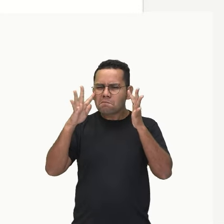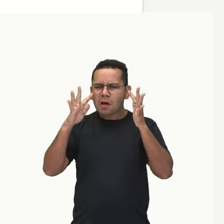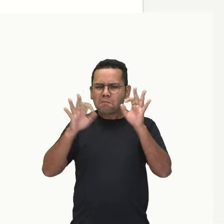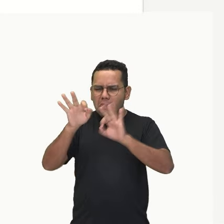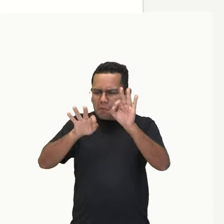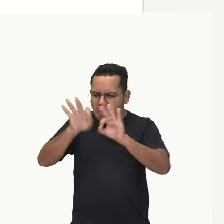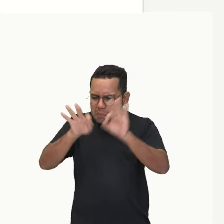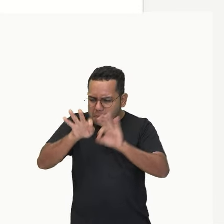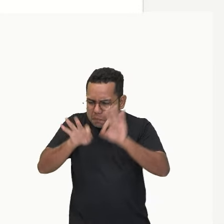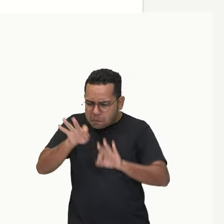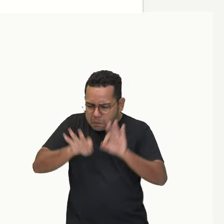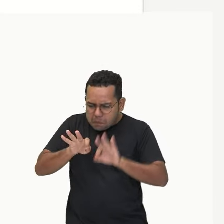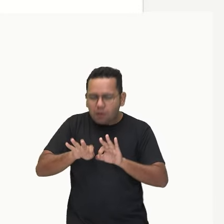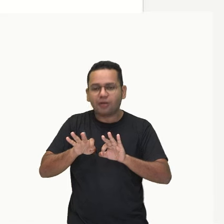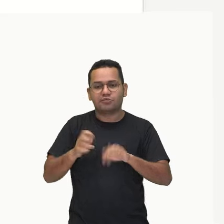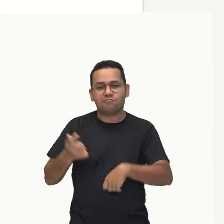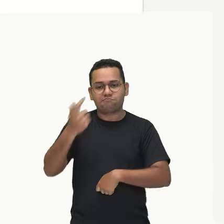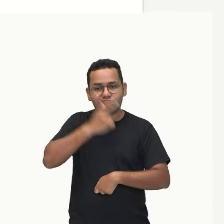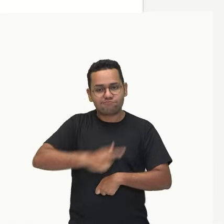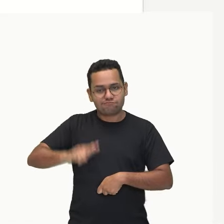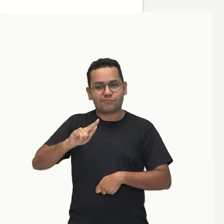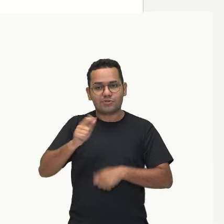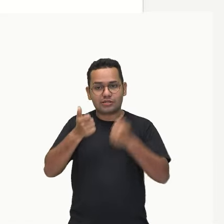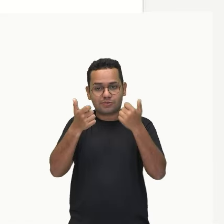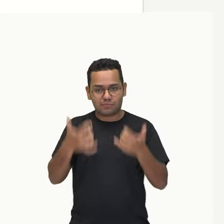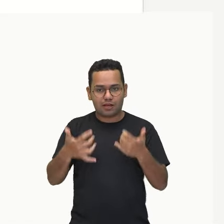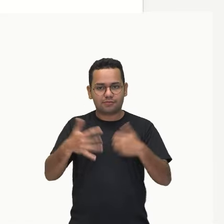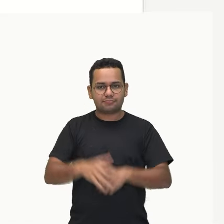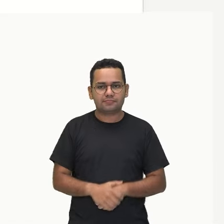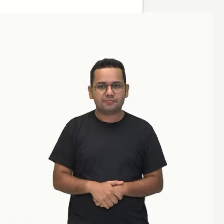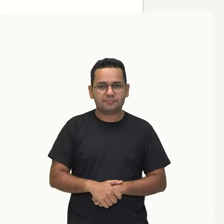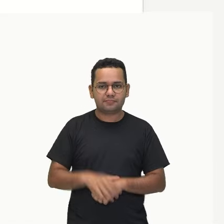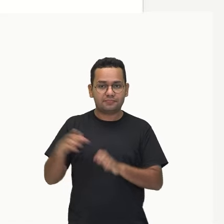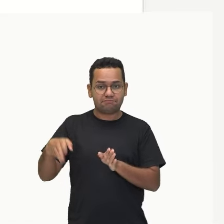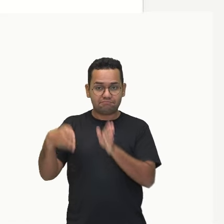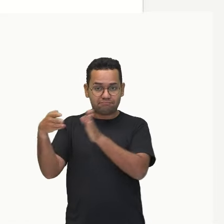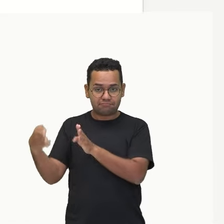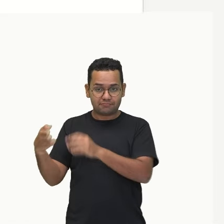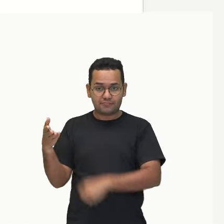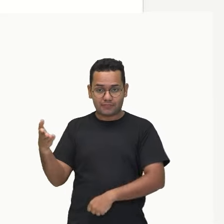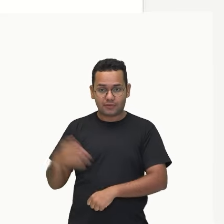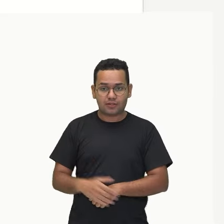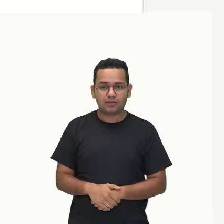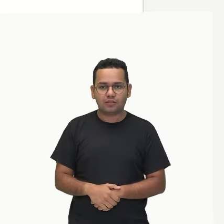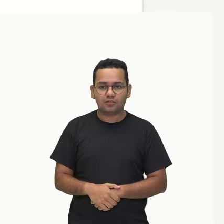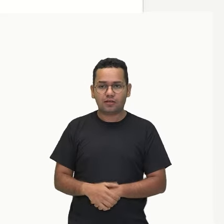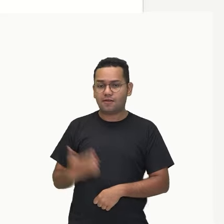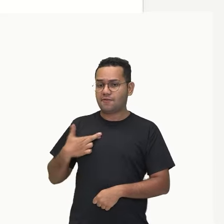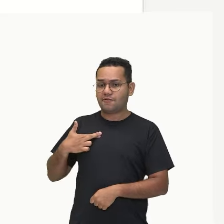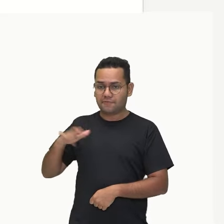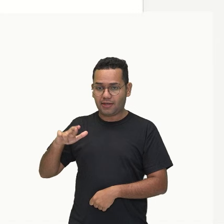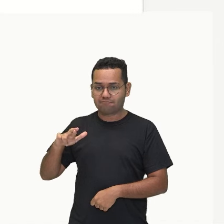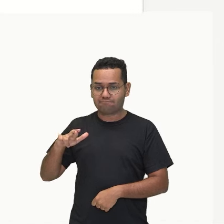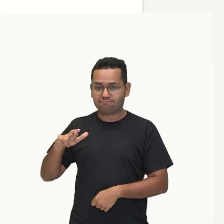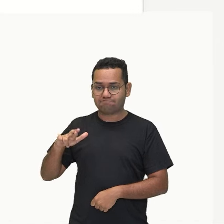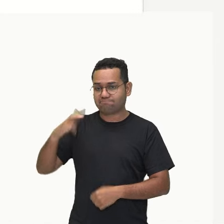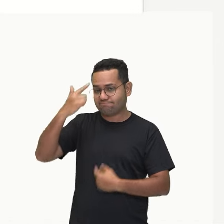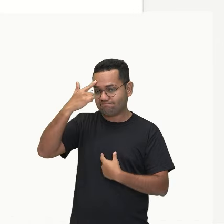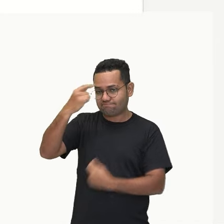de conceitos aí. E o teológico, a fé religiosa. Ela possui